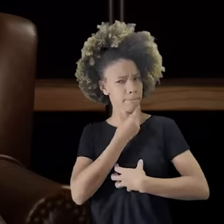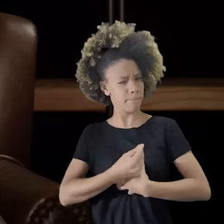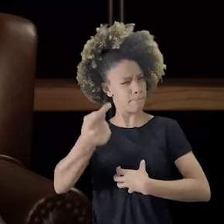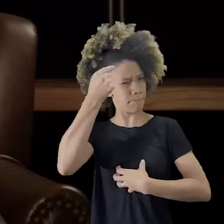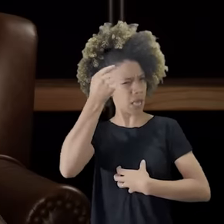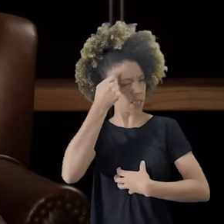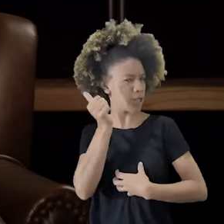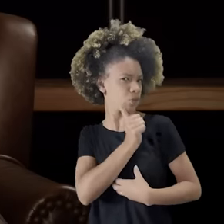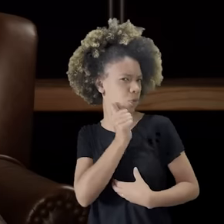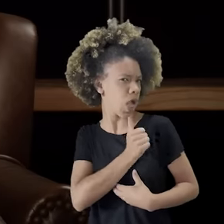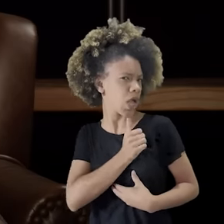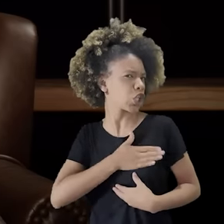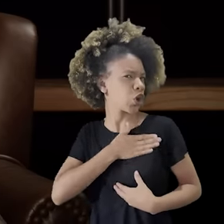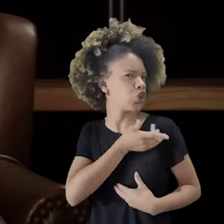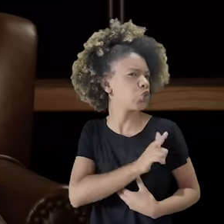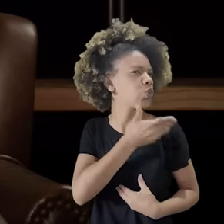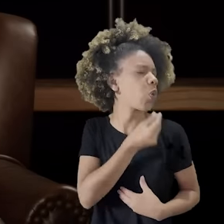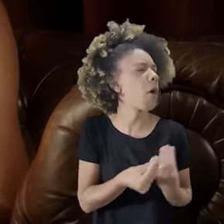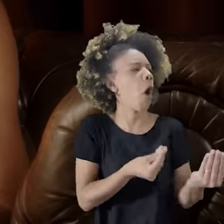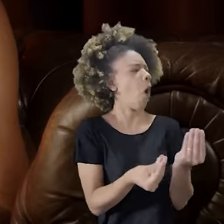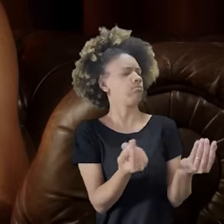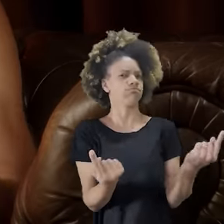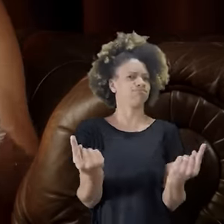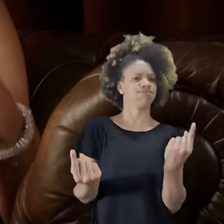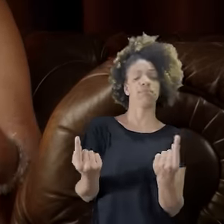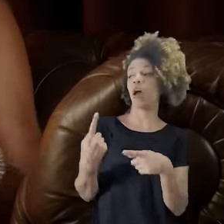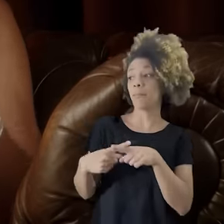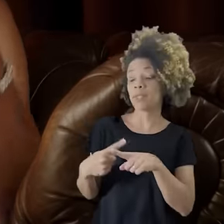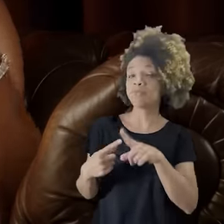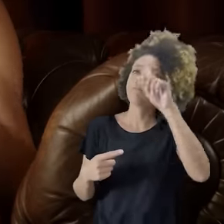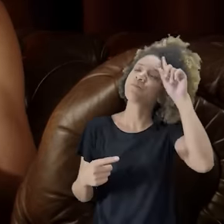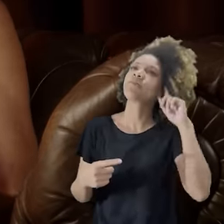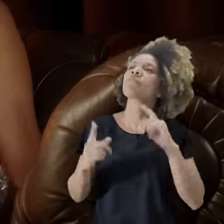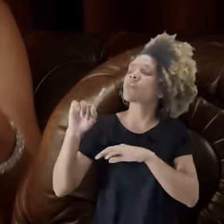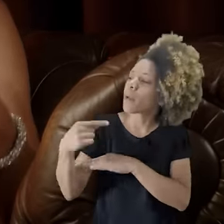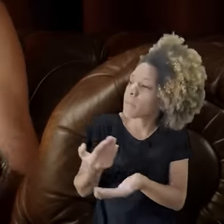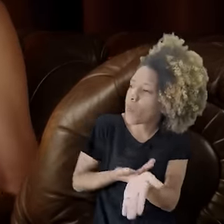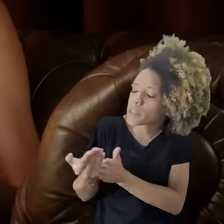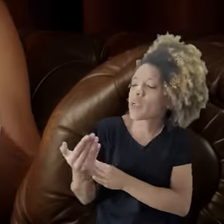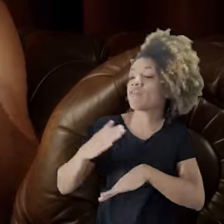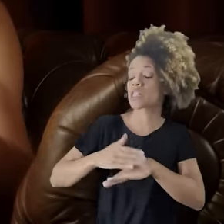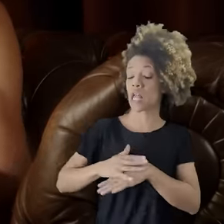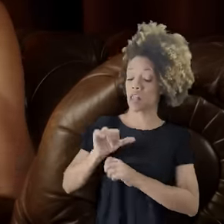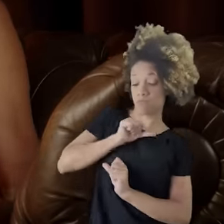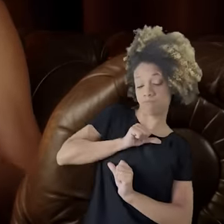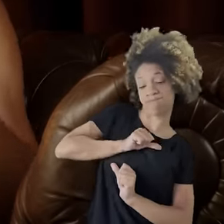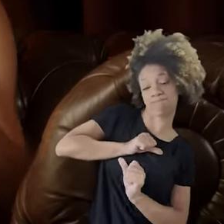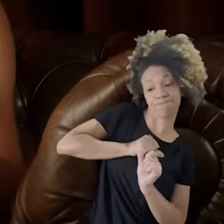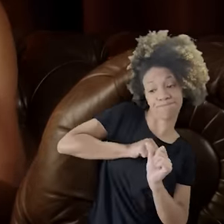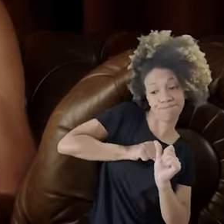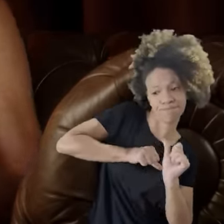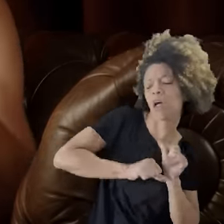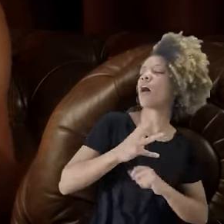gosta de homem como é que você percebe o que que passava na tua cabeça o que aconteceu sério pois quando quando comecei a fazer essa transição que eu